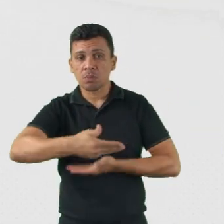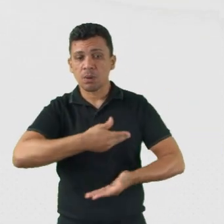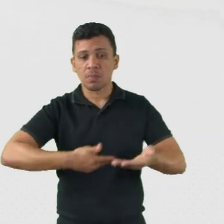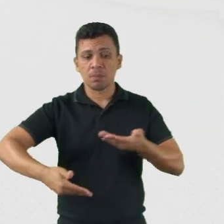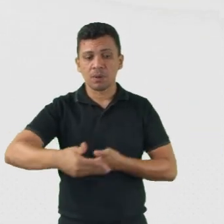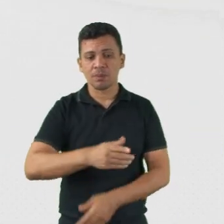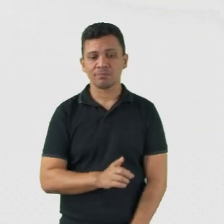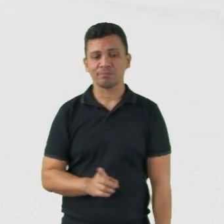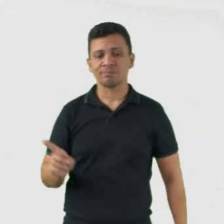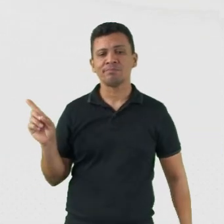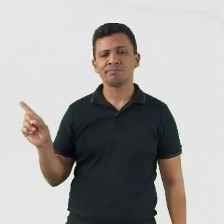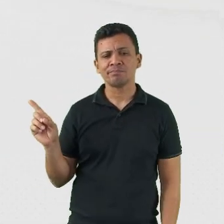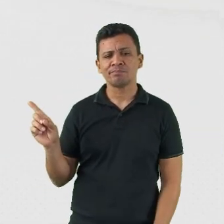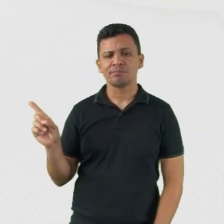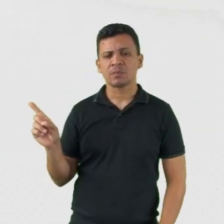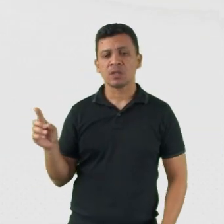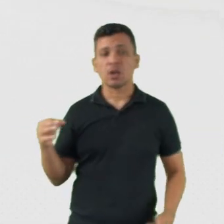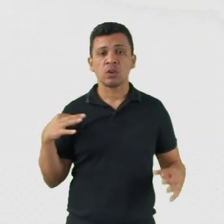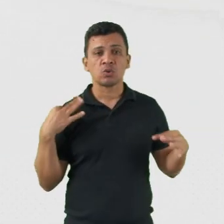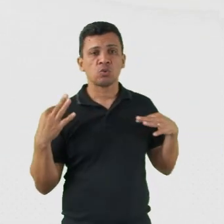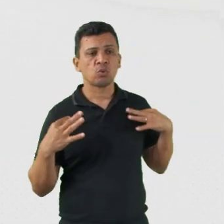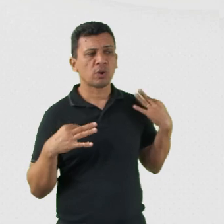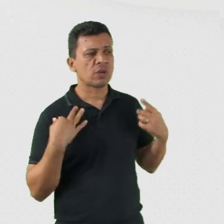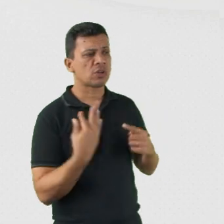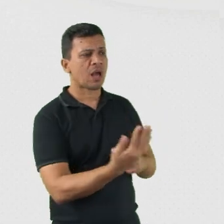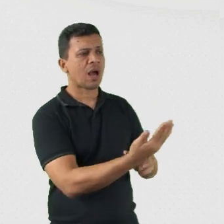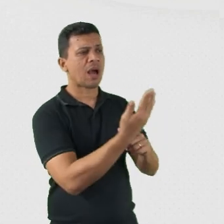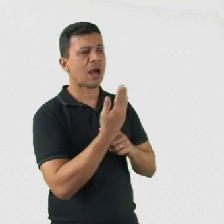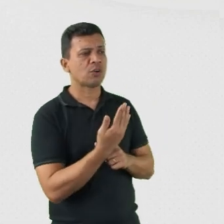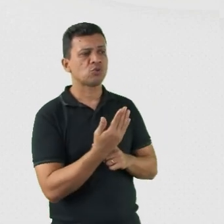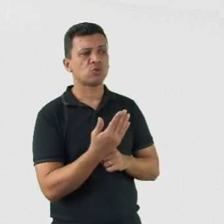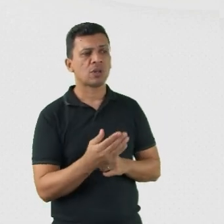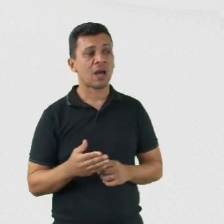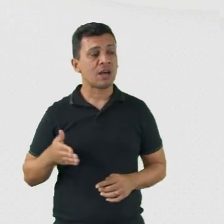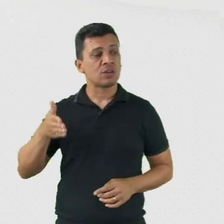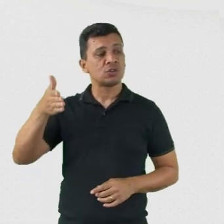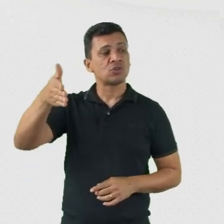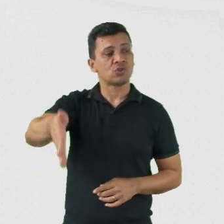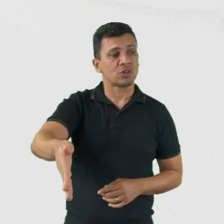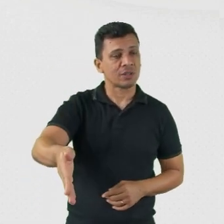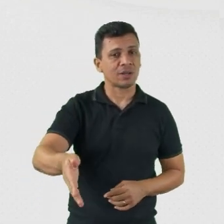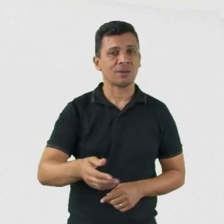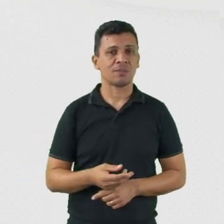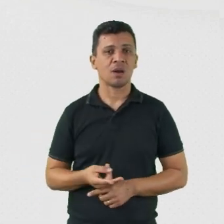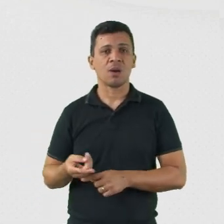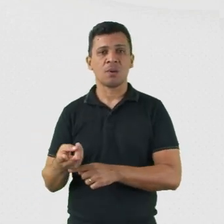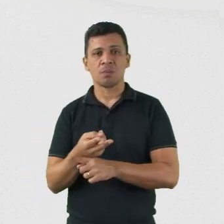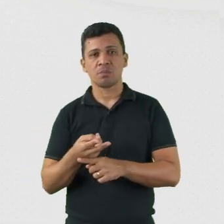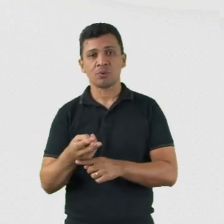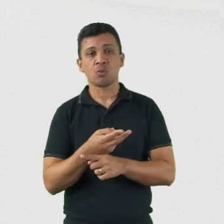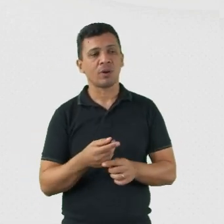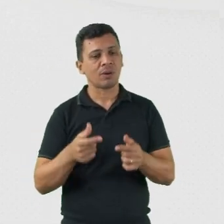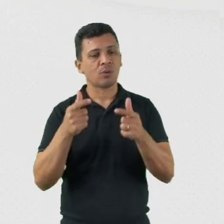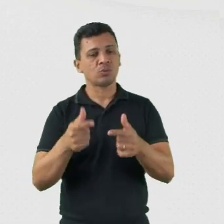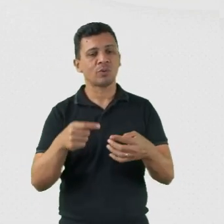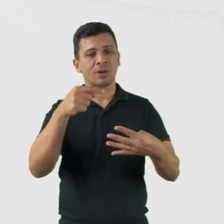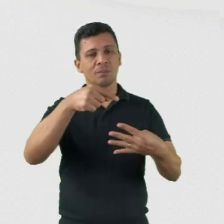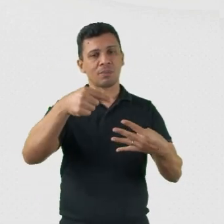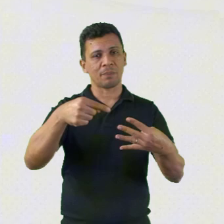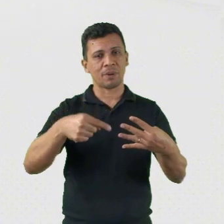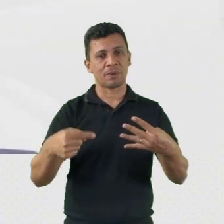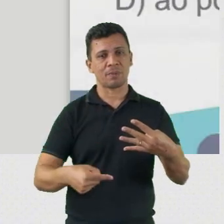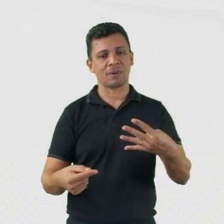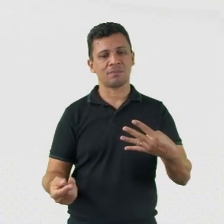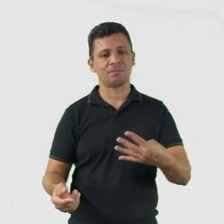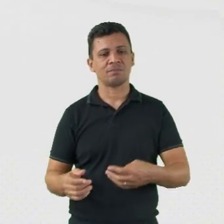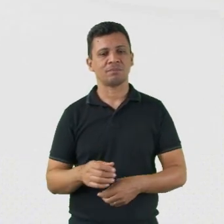nesse diálogo é: o turista pede ajuda para chegar. Novamente nós vamos procurar um lugar, tá bom?